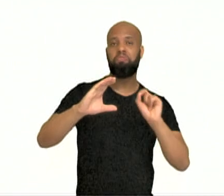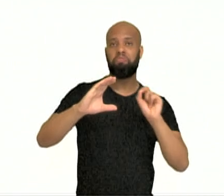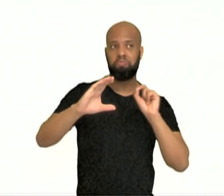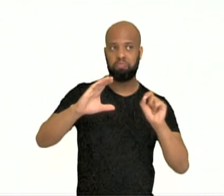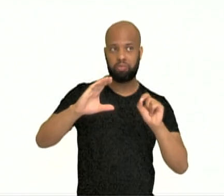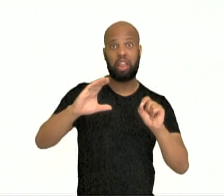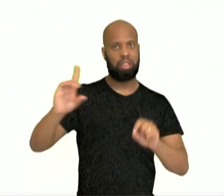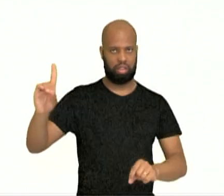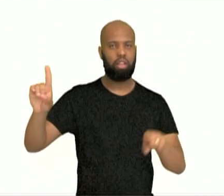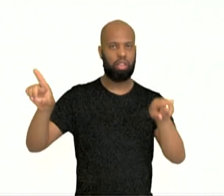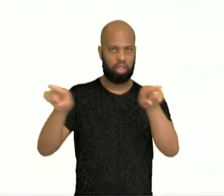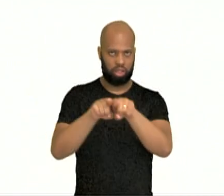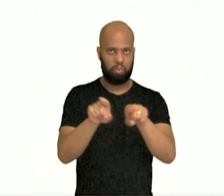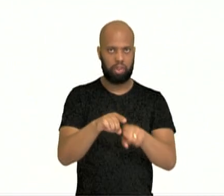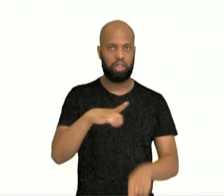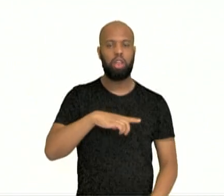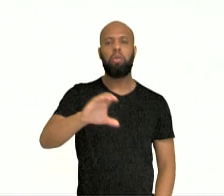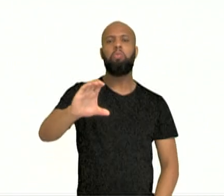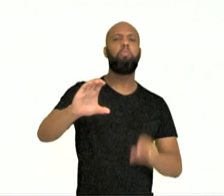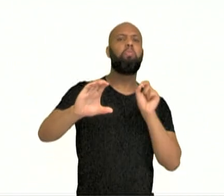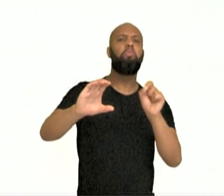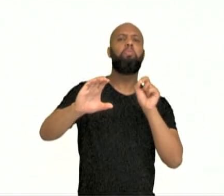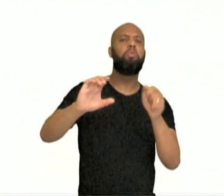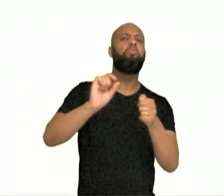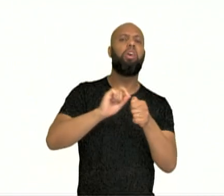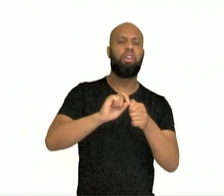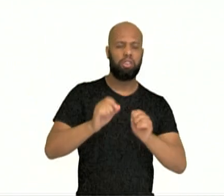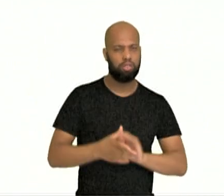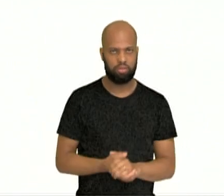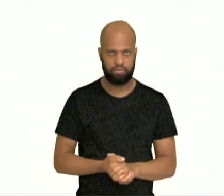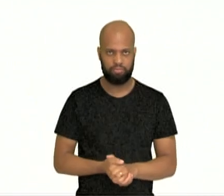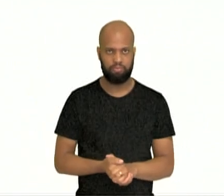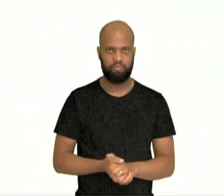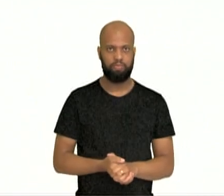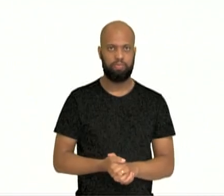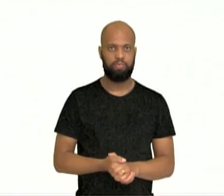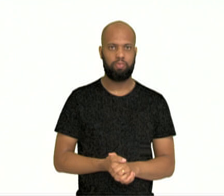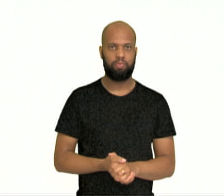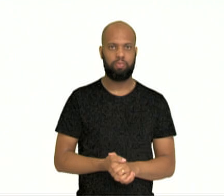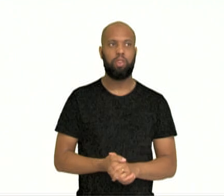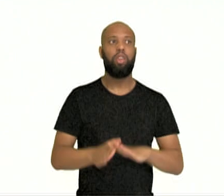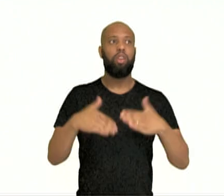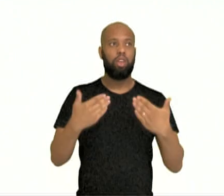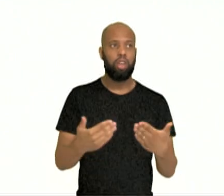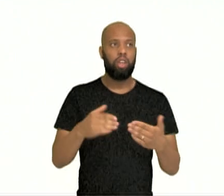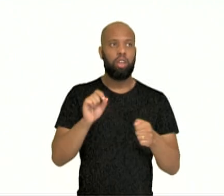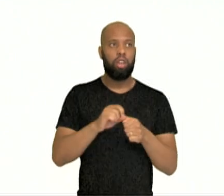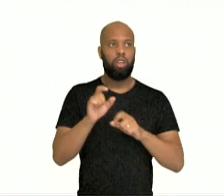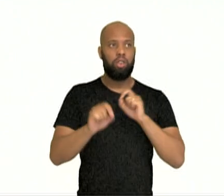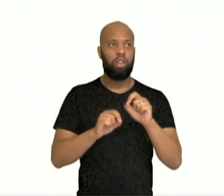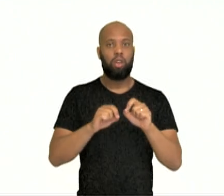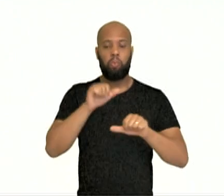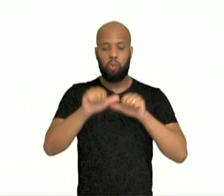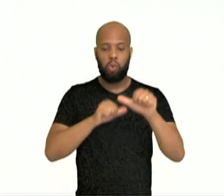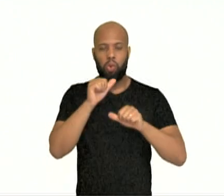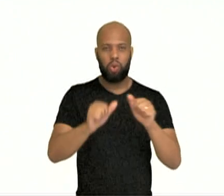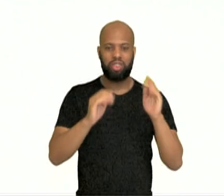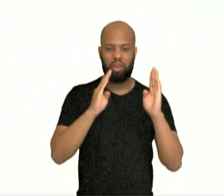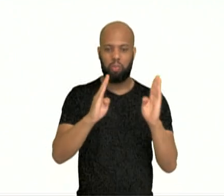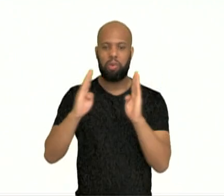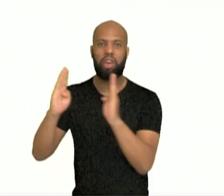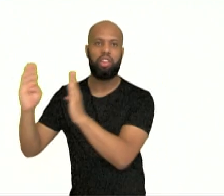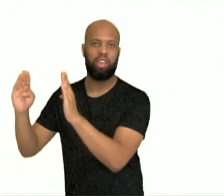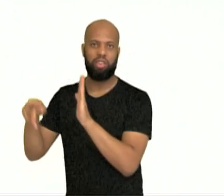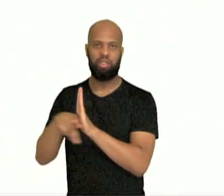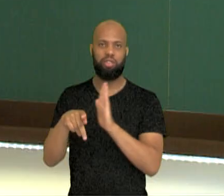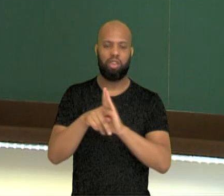o C e o D. O que o parâmetro C faz na função, na senoide? Ele altera o período da função